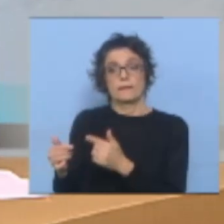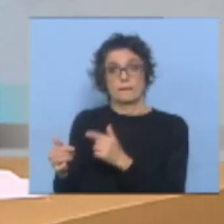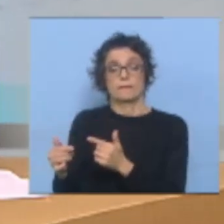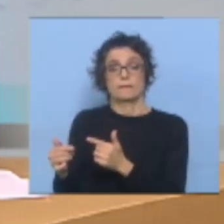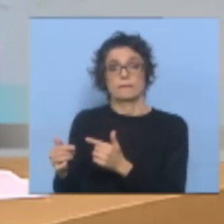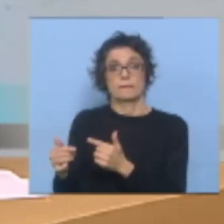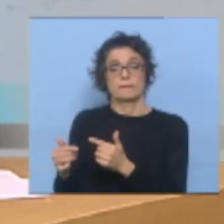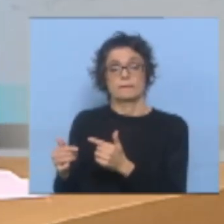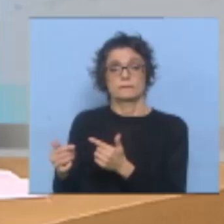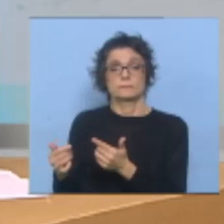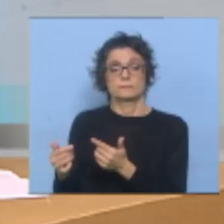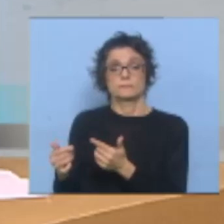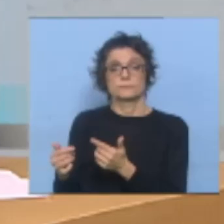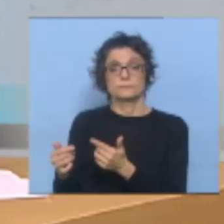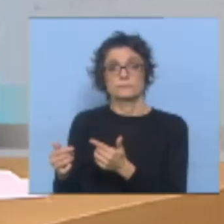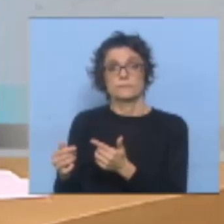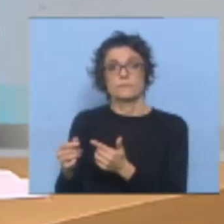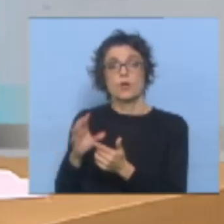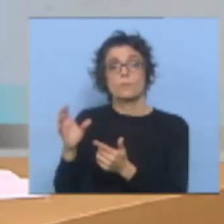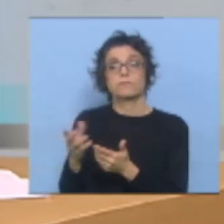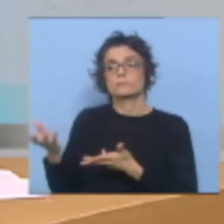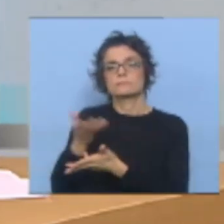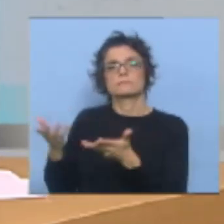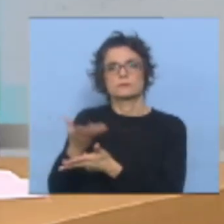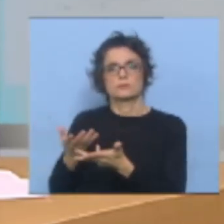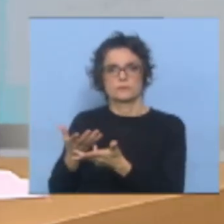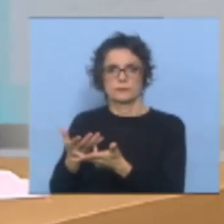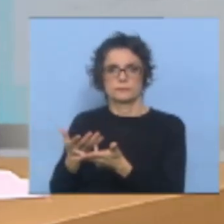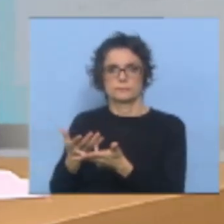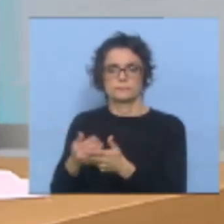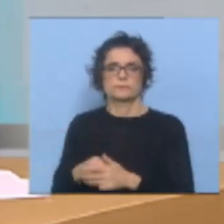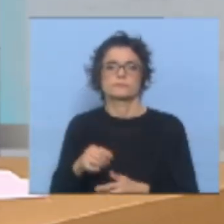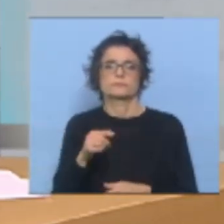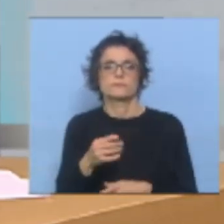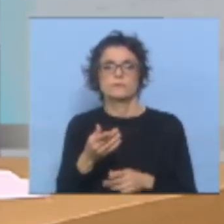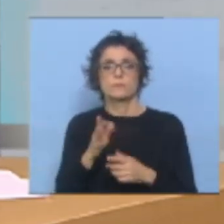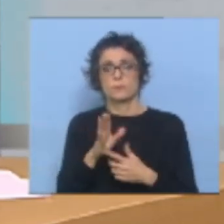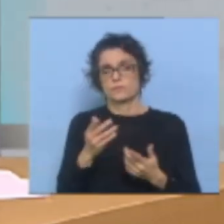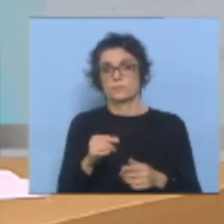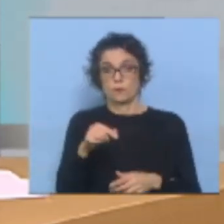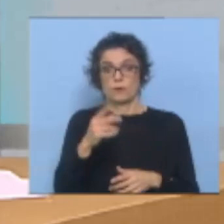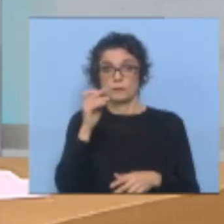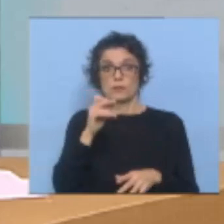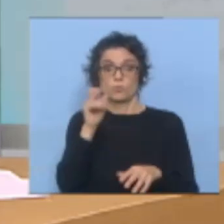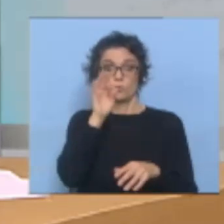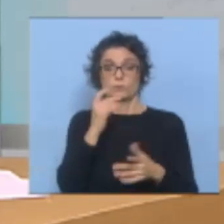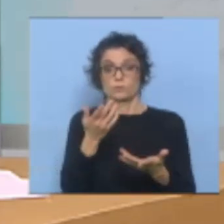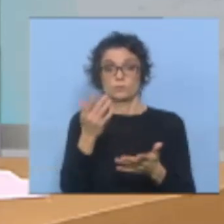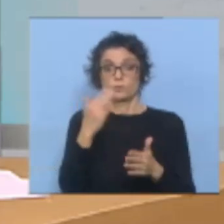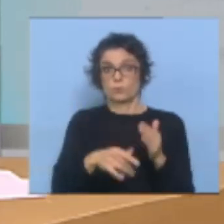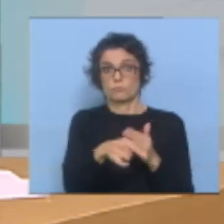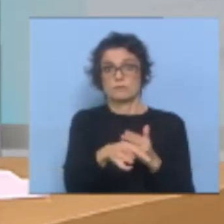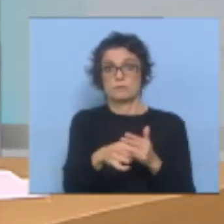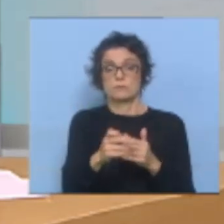pelo respeito do outro, não é? E o respeito do outro implica, neste caso, a polícia não podia identificar 20 mil pessoas